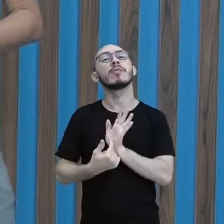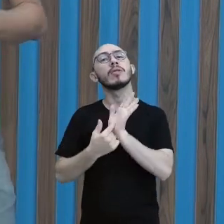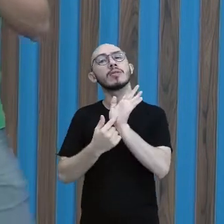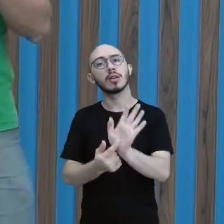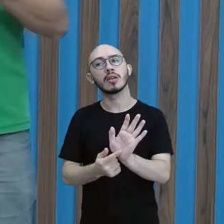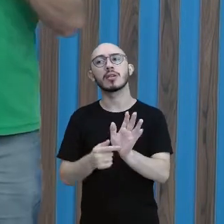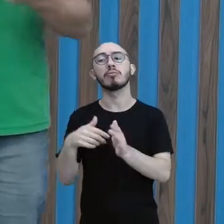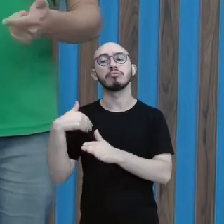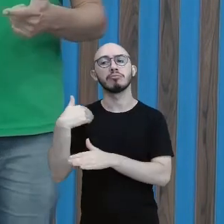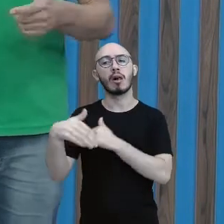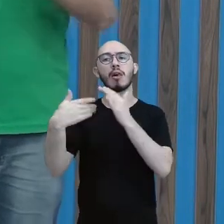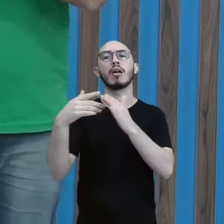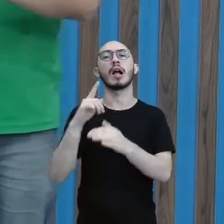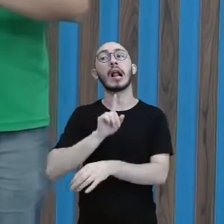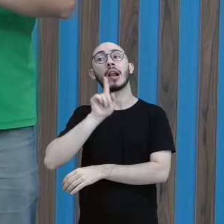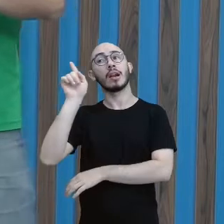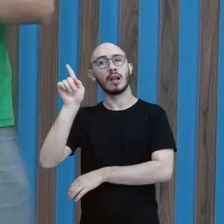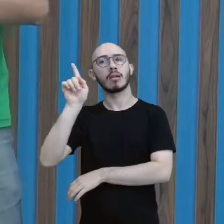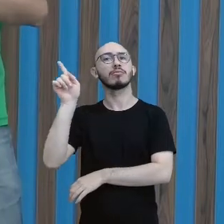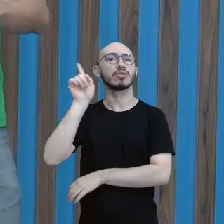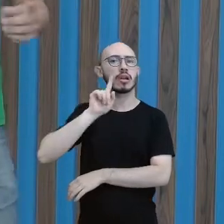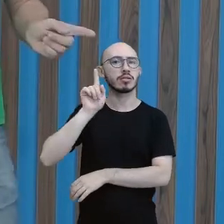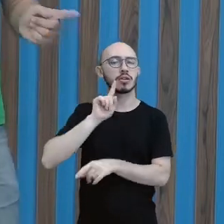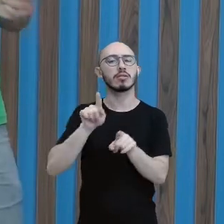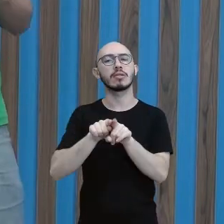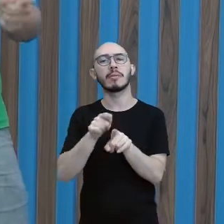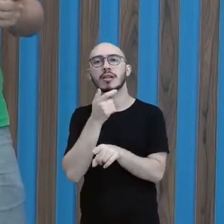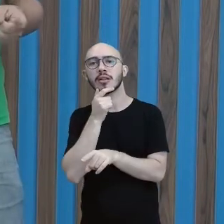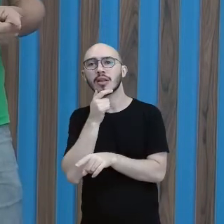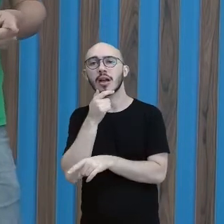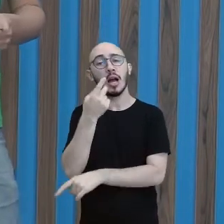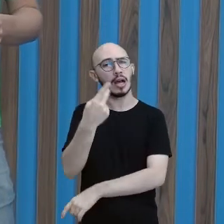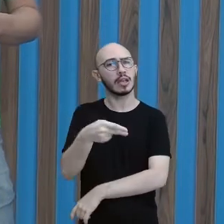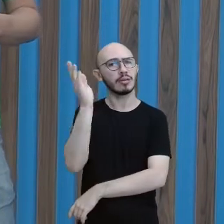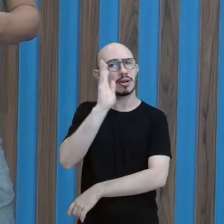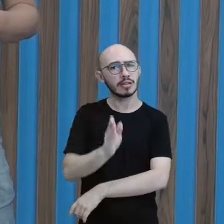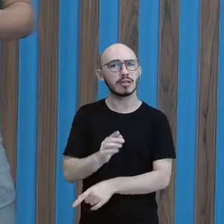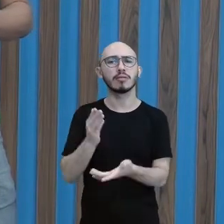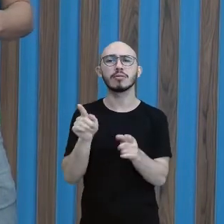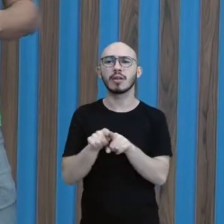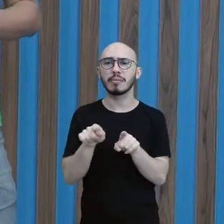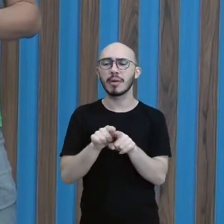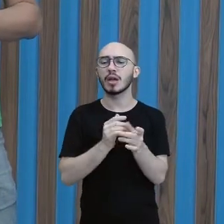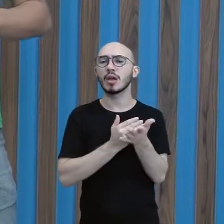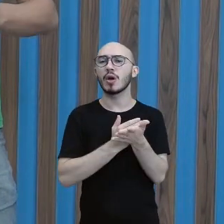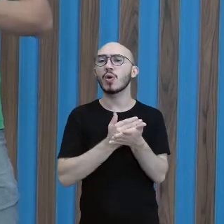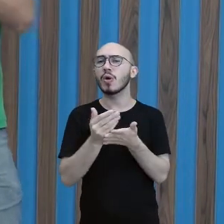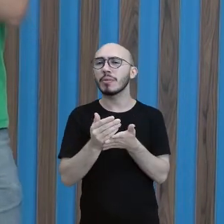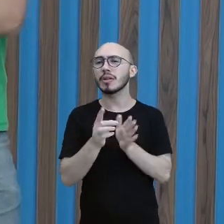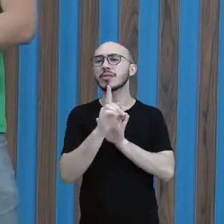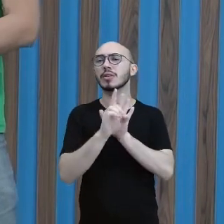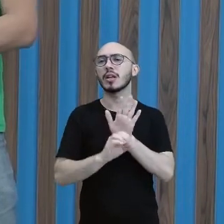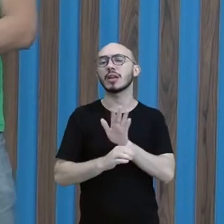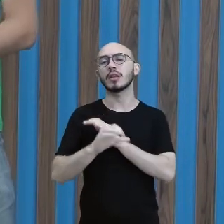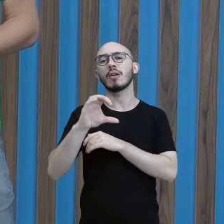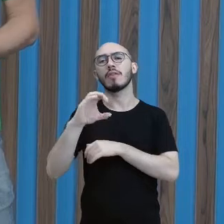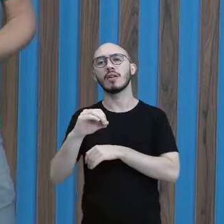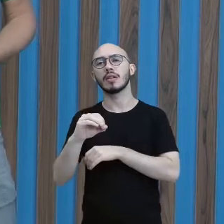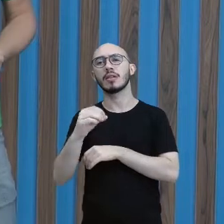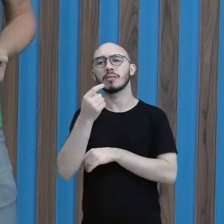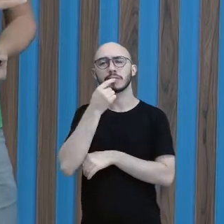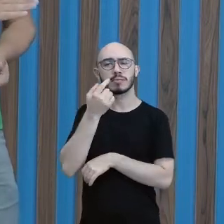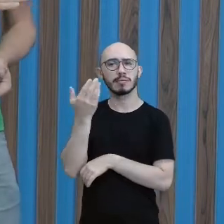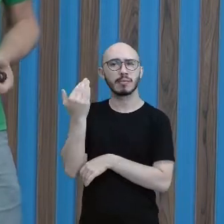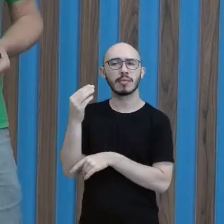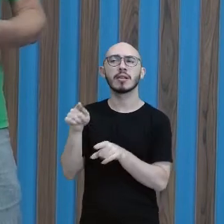liberalismo nos Estados Unidos, na Inglaterra, mas no Brasil também. No início da década de 90, né, e mais recentemente. Então a